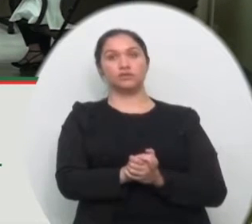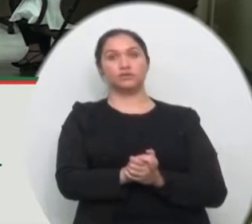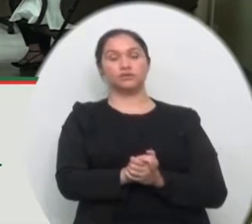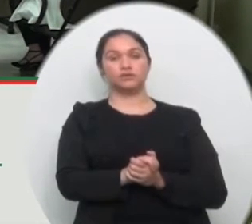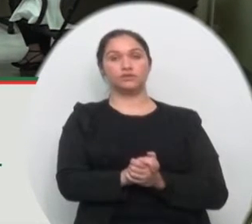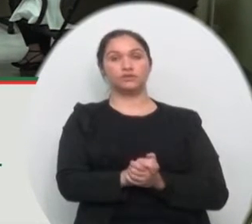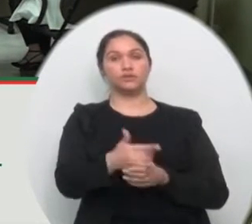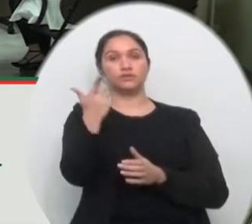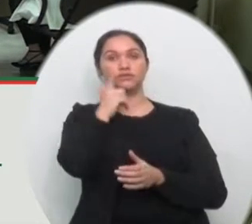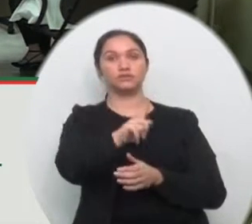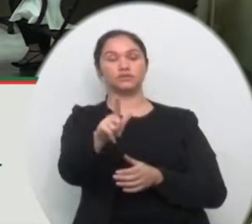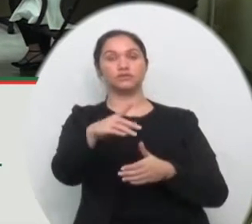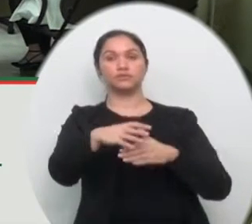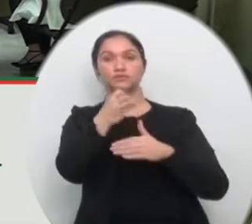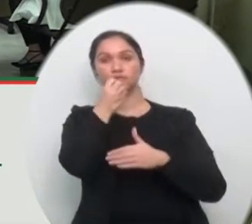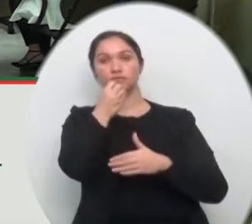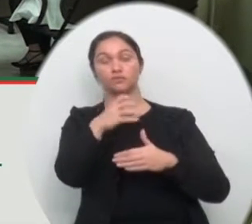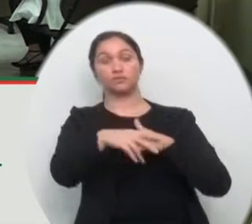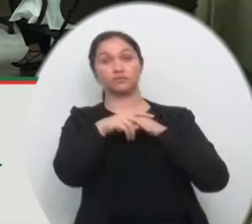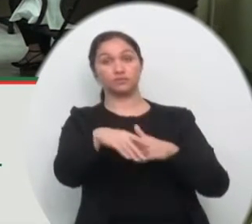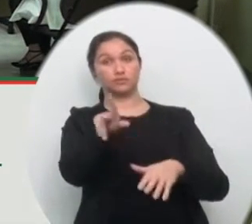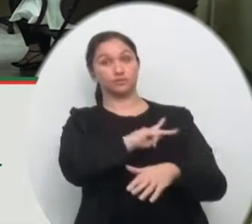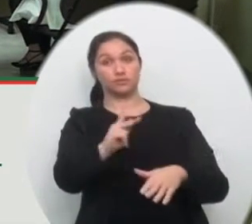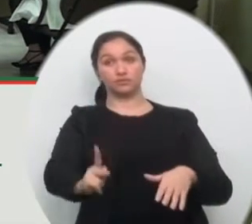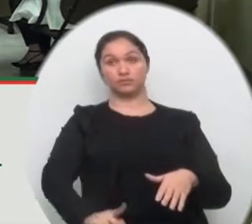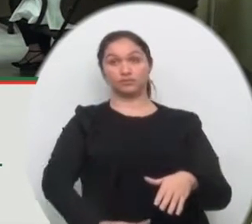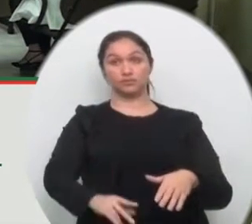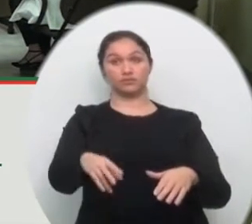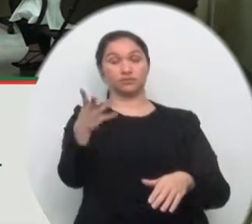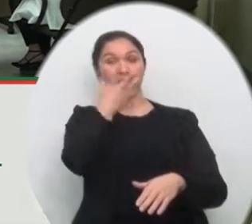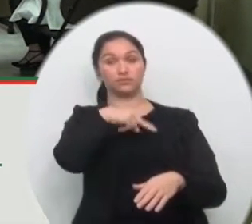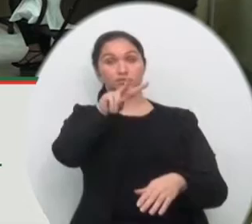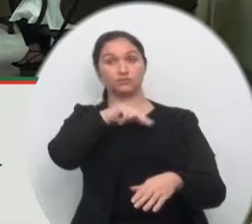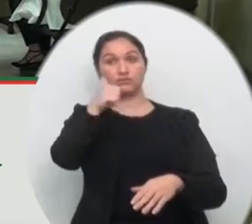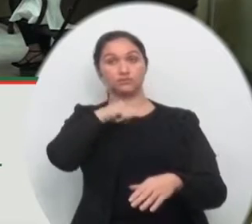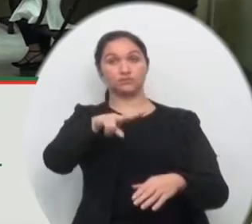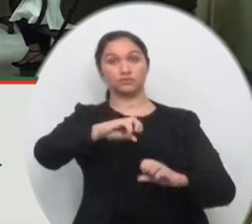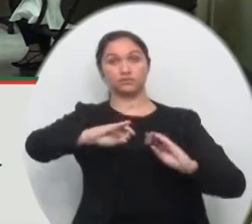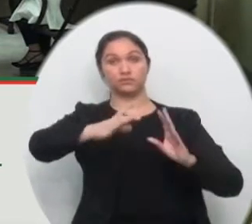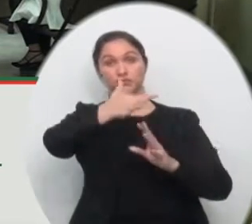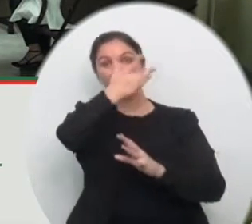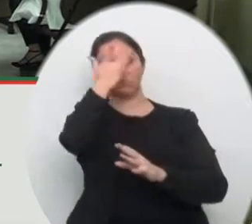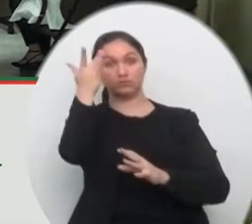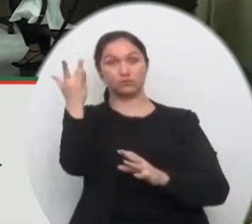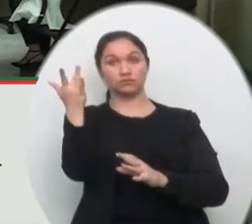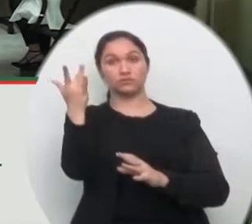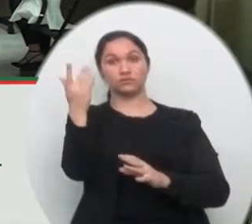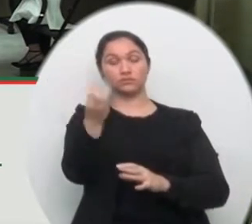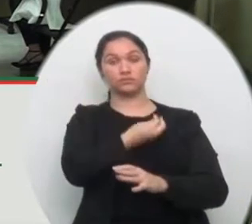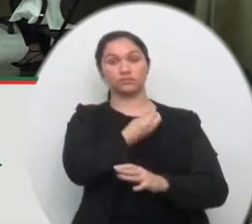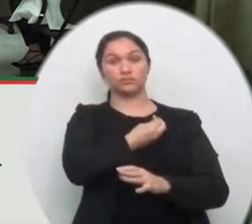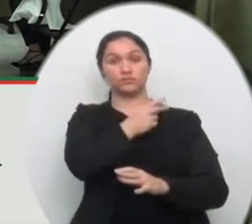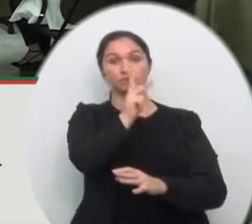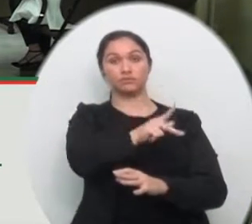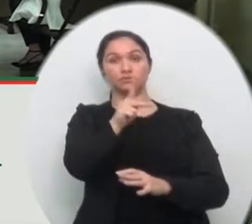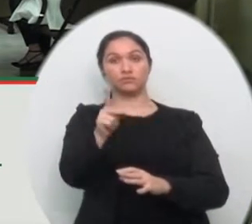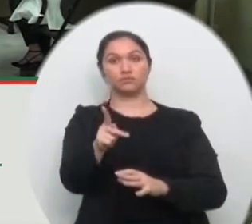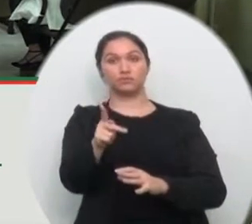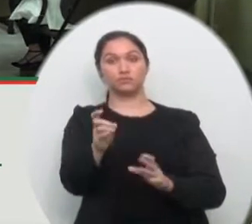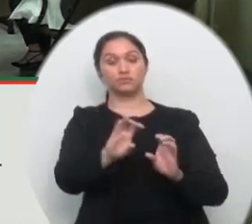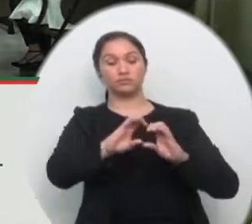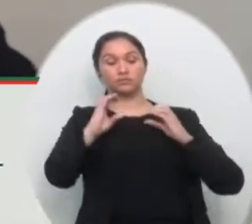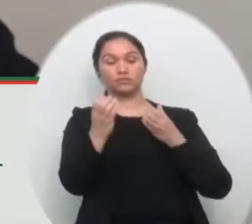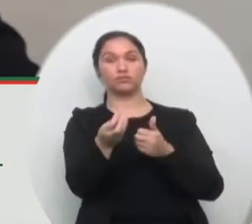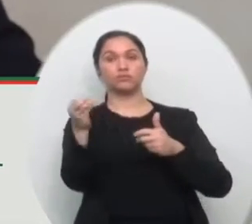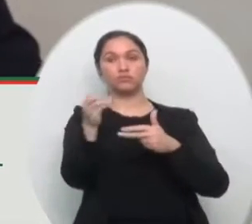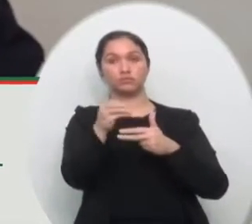Mais uma vez, cumprimentá-lo, senhor presidente, a todos os vereadores e vereadoras, a todos os professores, comunidade UNESCO aqui